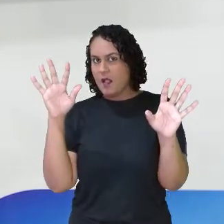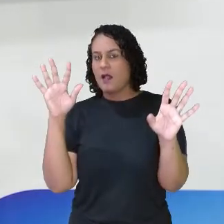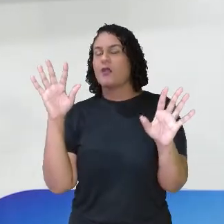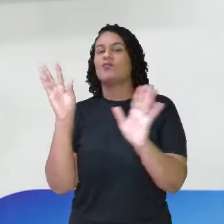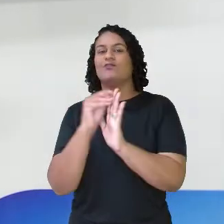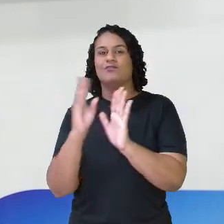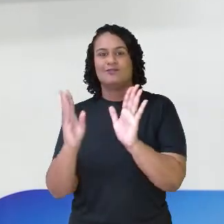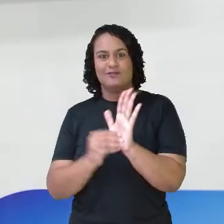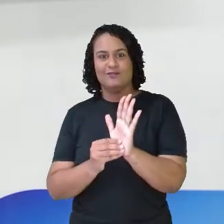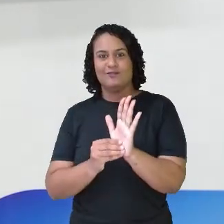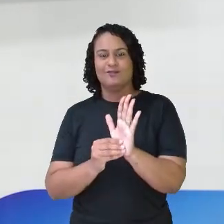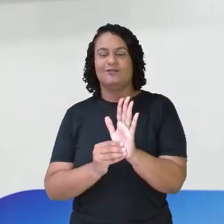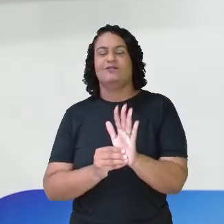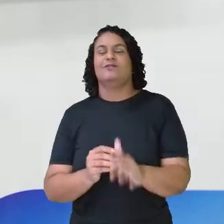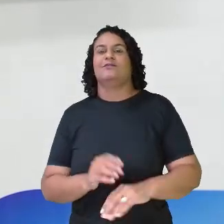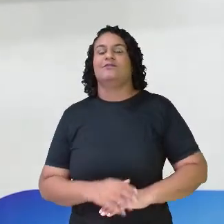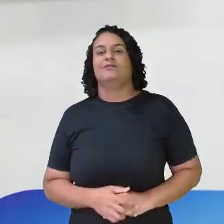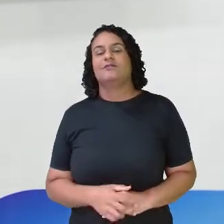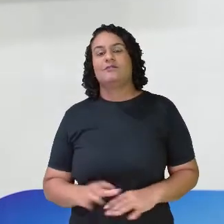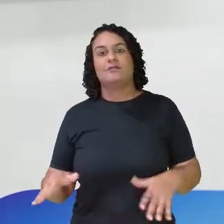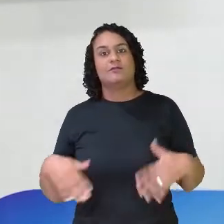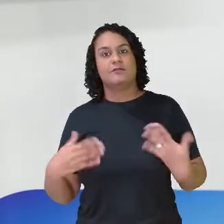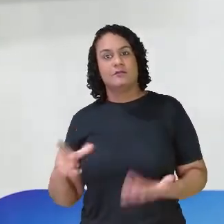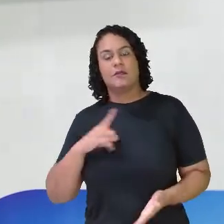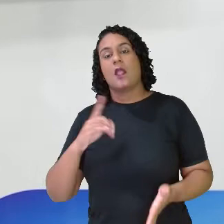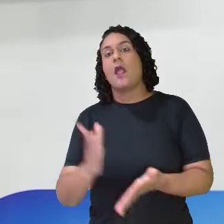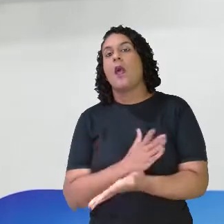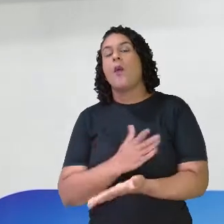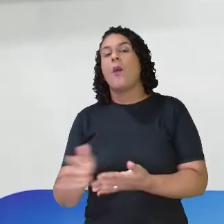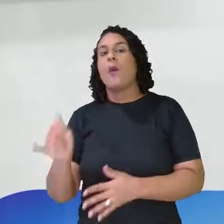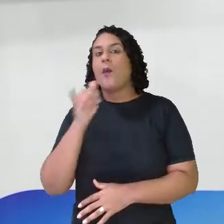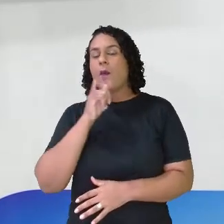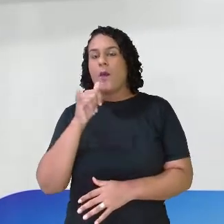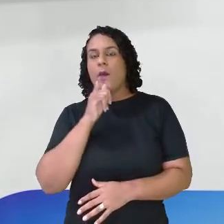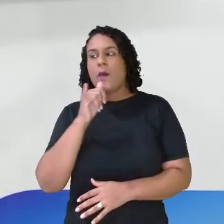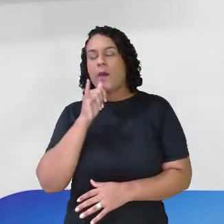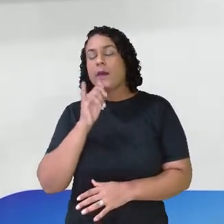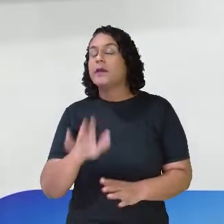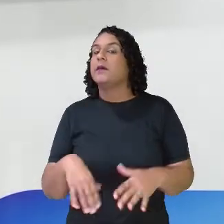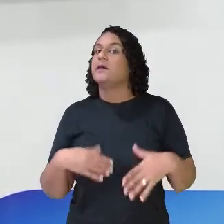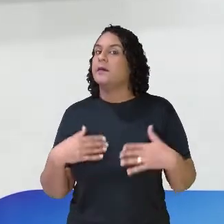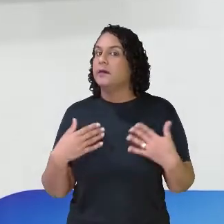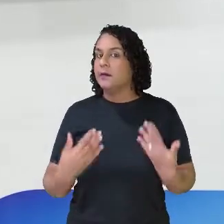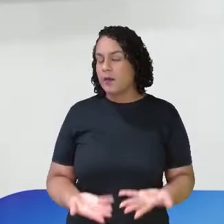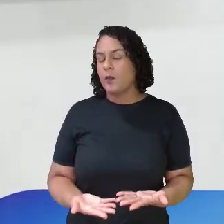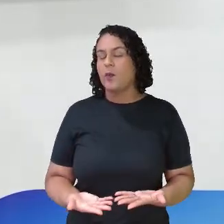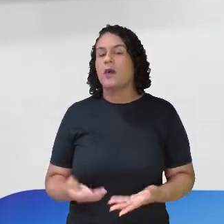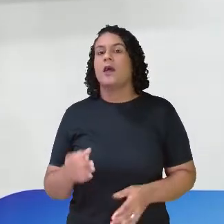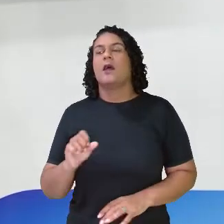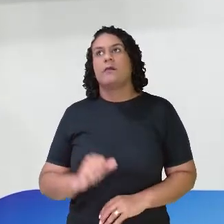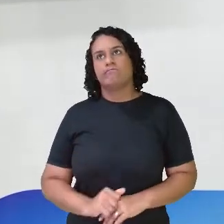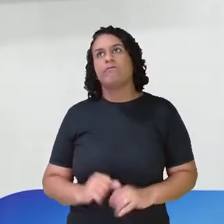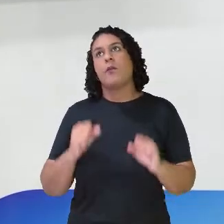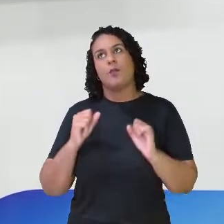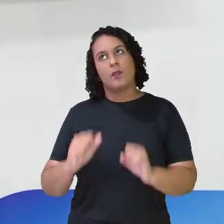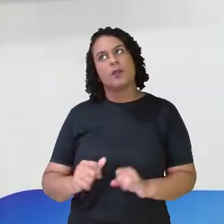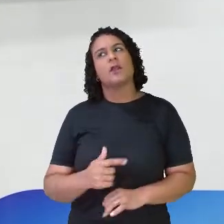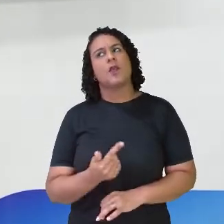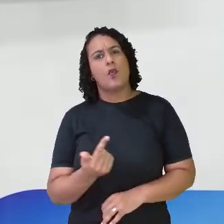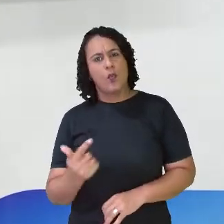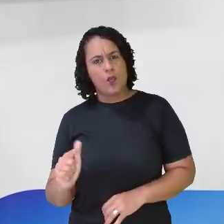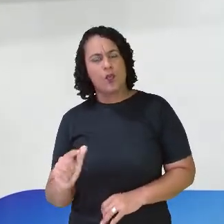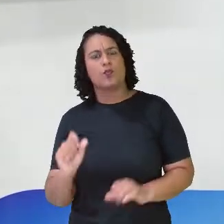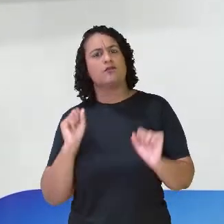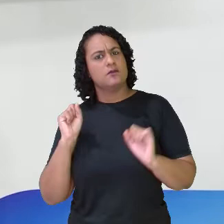né? Então vejam, eu tenho alguns exemplos claros, lógico que eu teria outros. Por